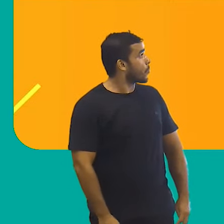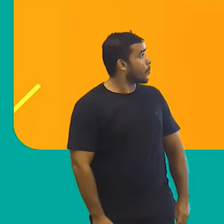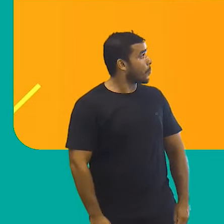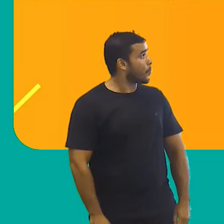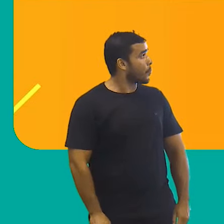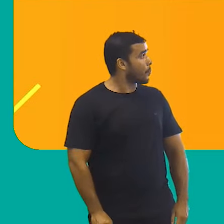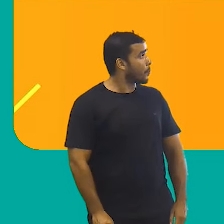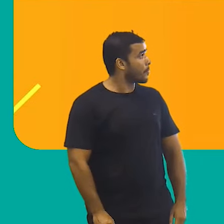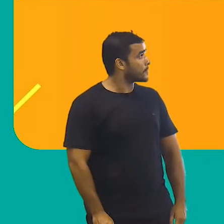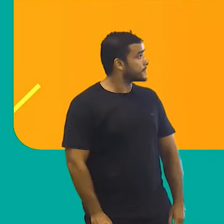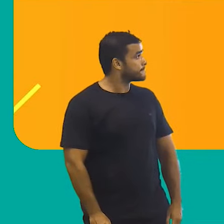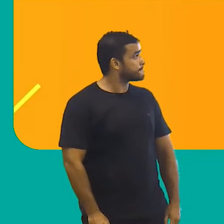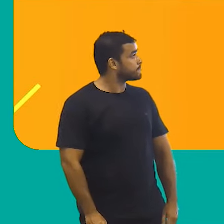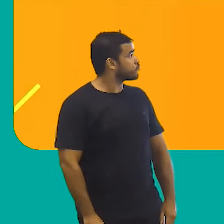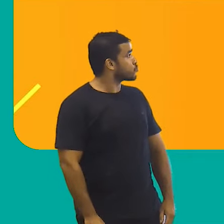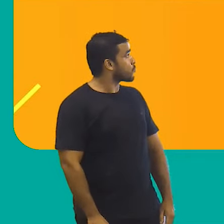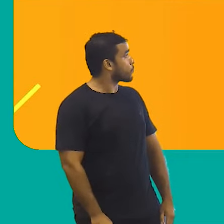30 dias.